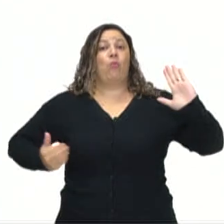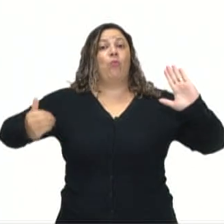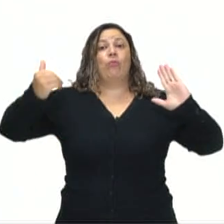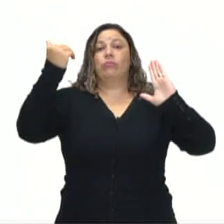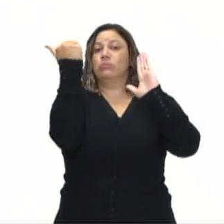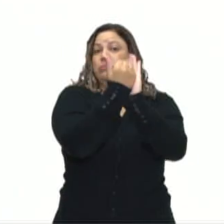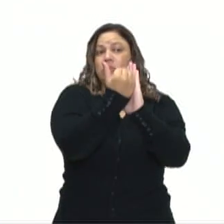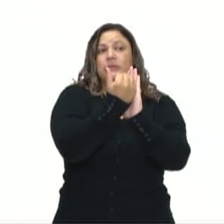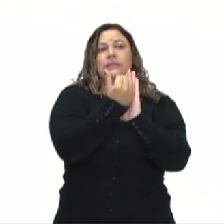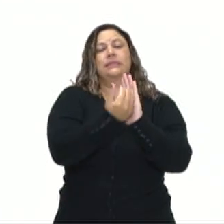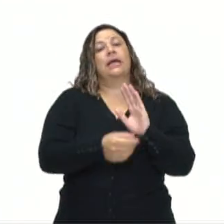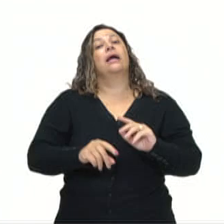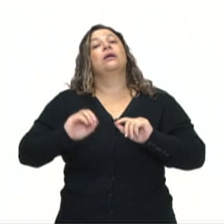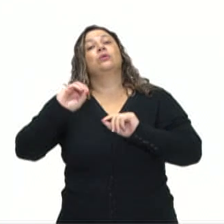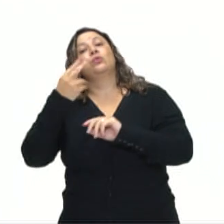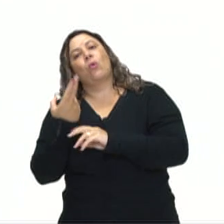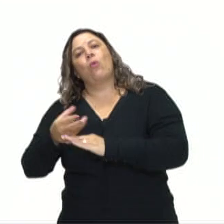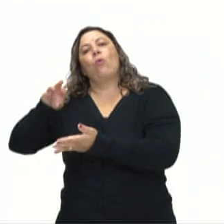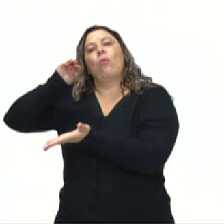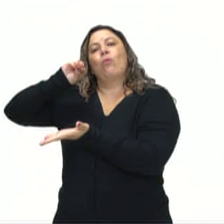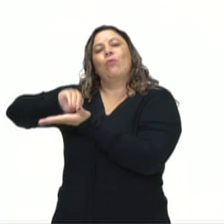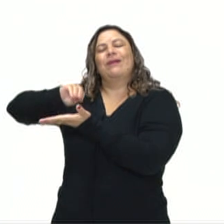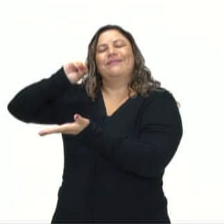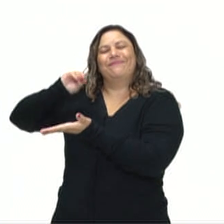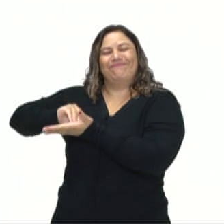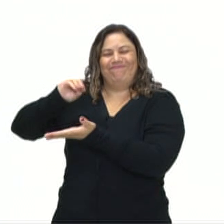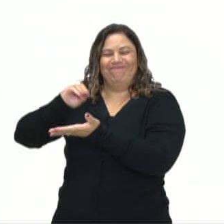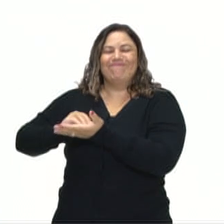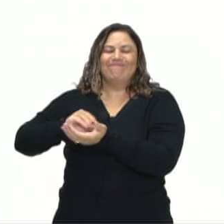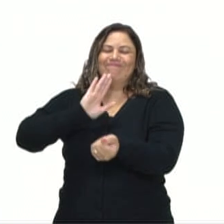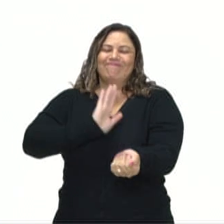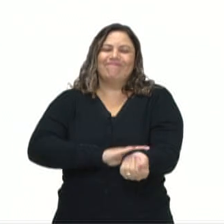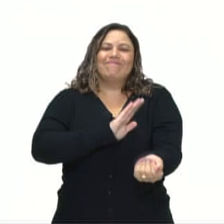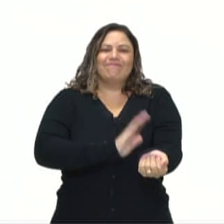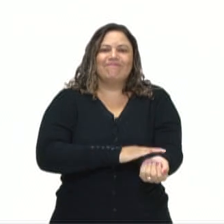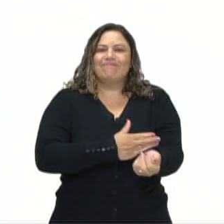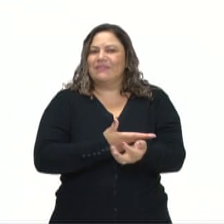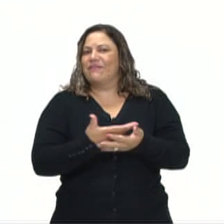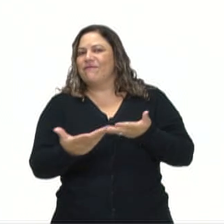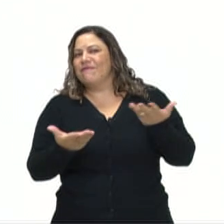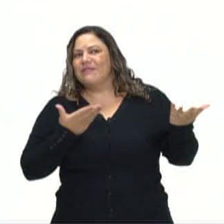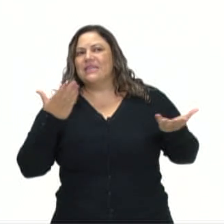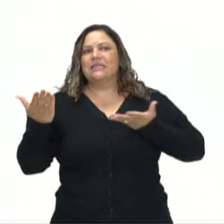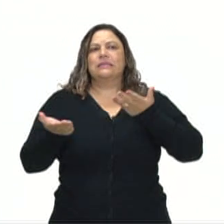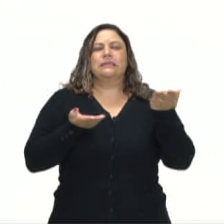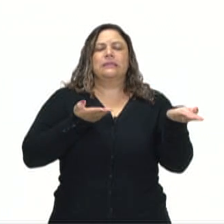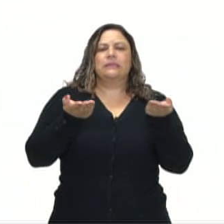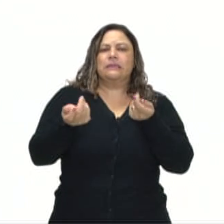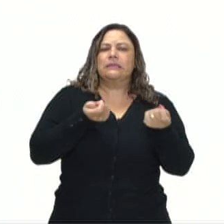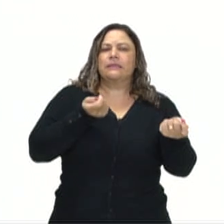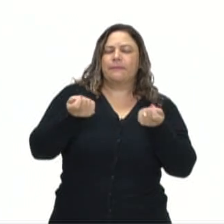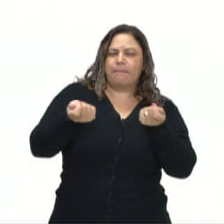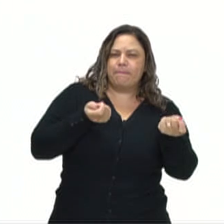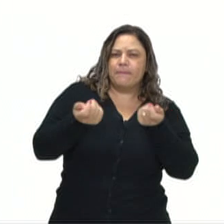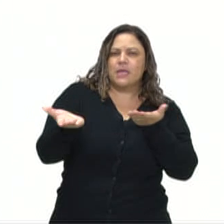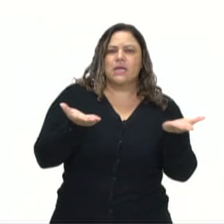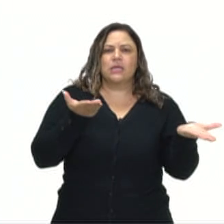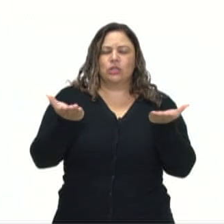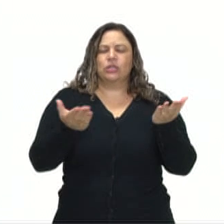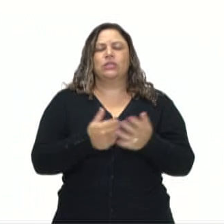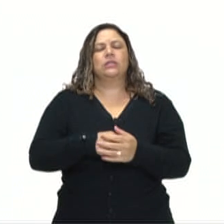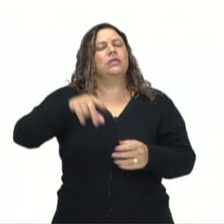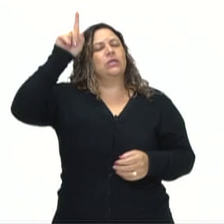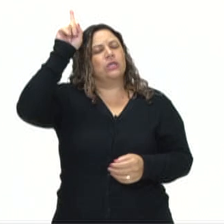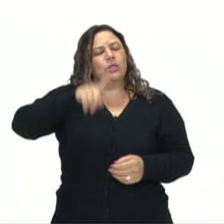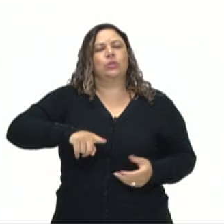e a deficiência são uma marca do vício e a observância da mediania uma marca da virtude.